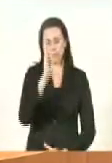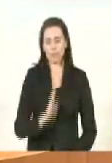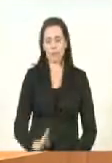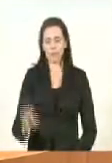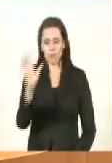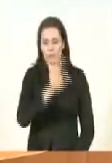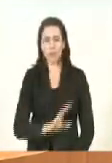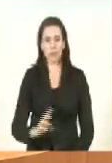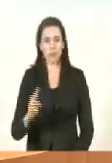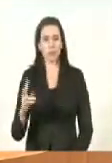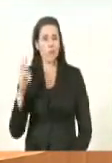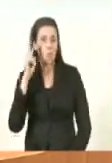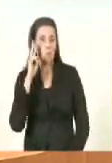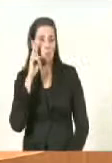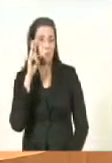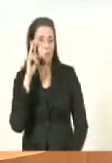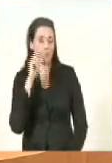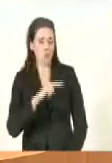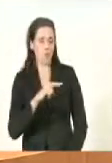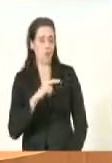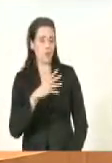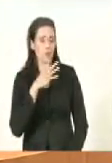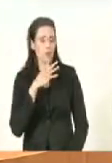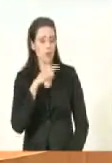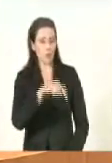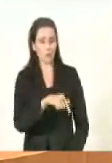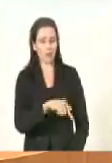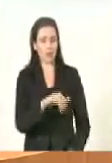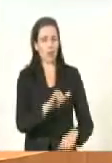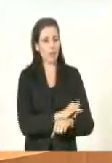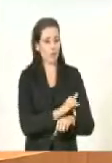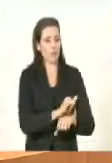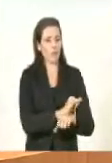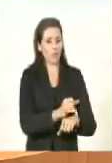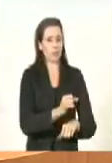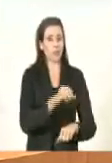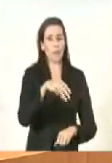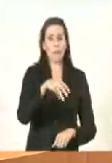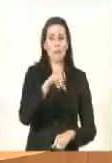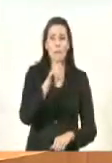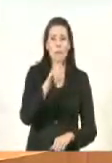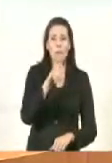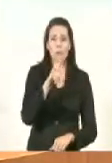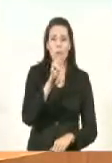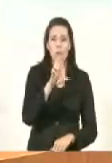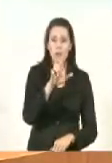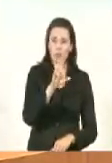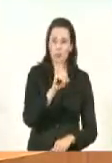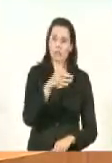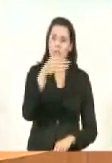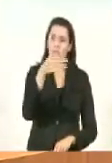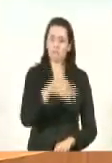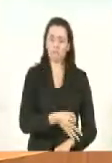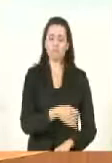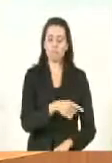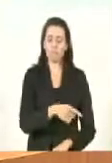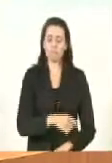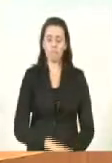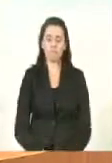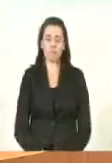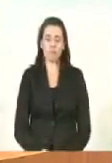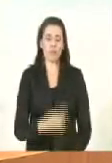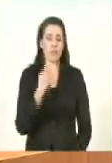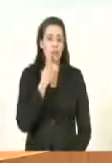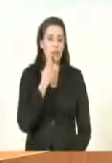modelo produtivo daquele povoado. Hoje, a conversão alimentar, e faço uma referência, estamos falando de piscicultura, a